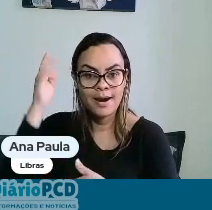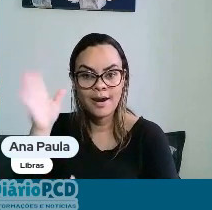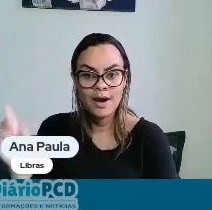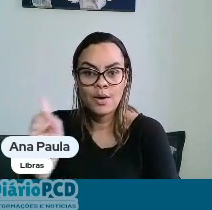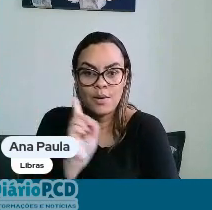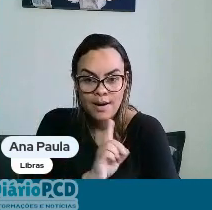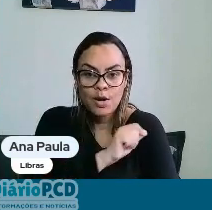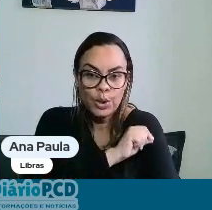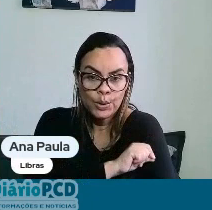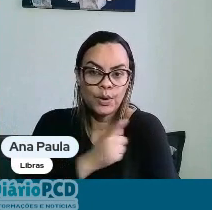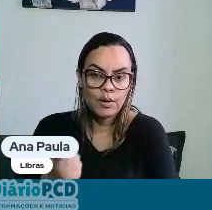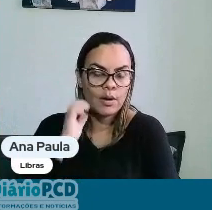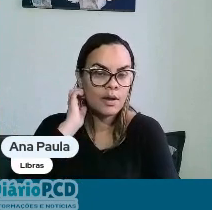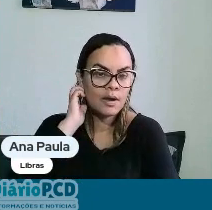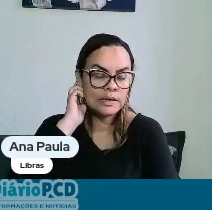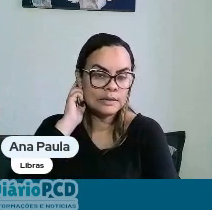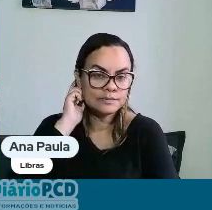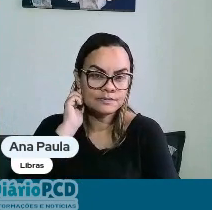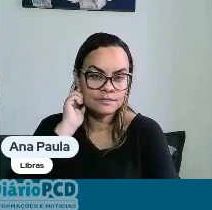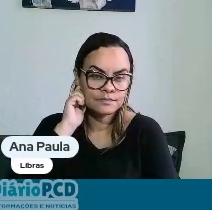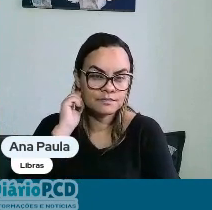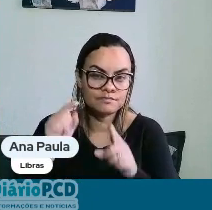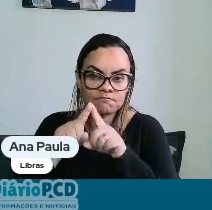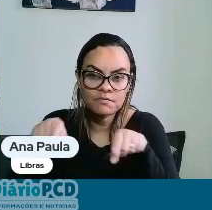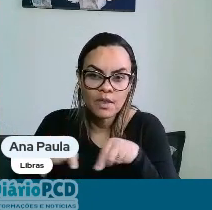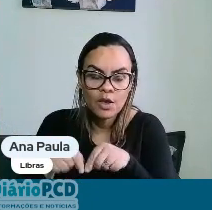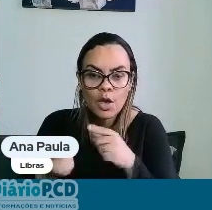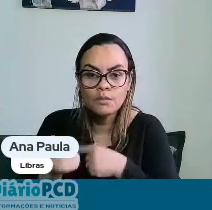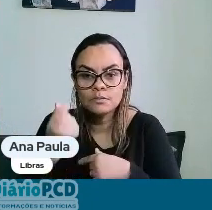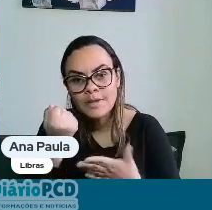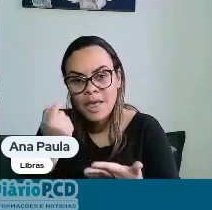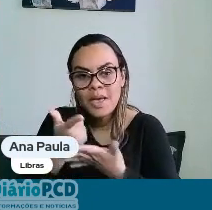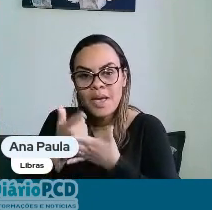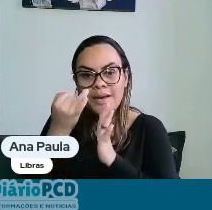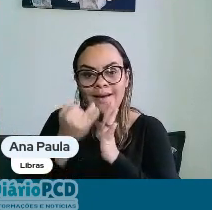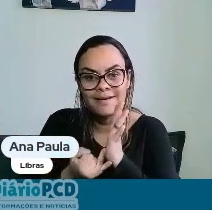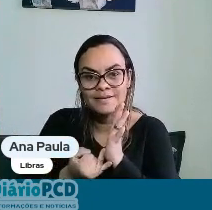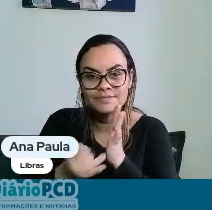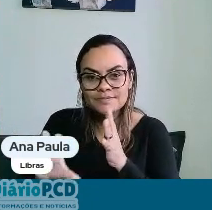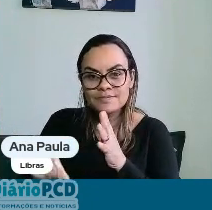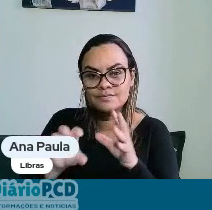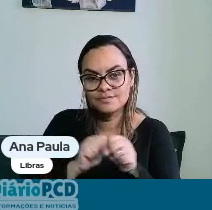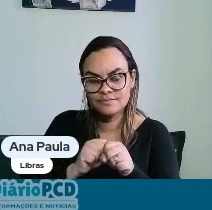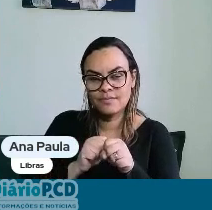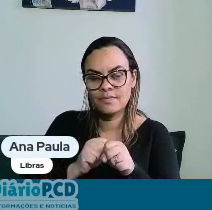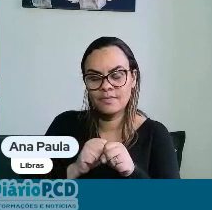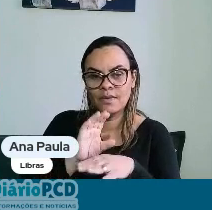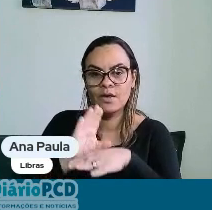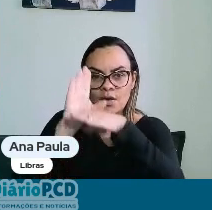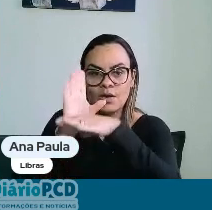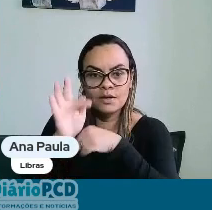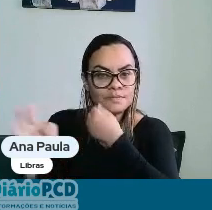Rio. Essa mercadoria, o tributo, vai ser arrecadado pelo Conselho